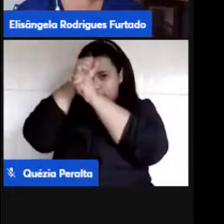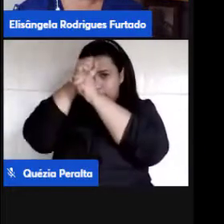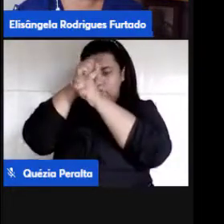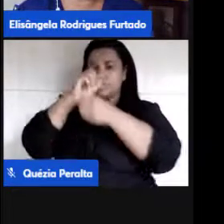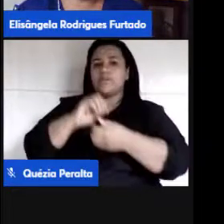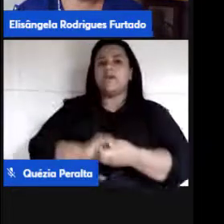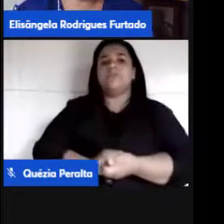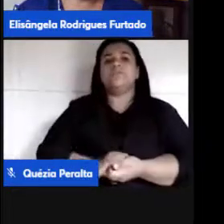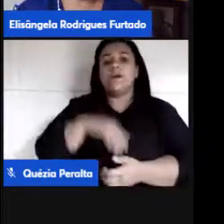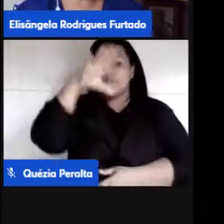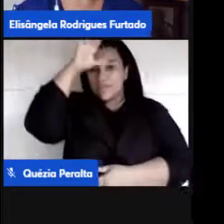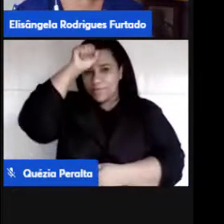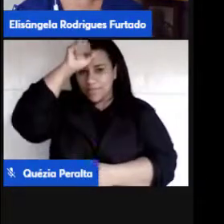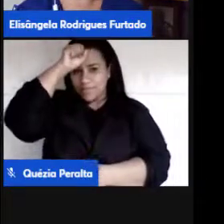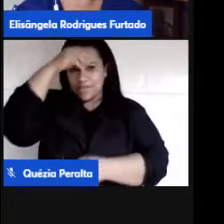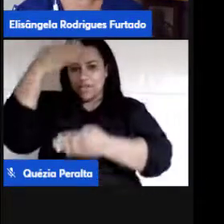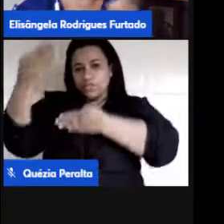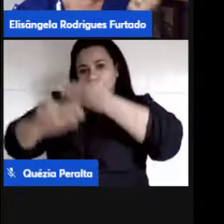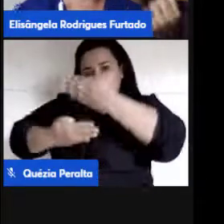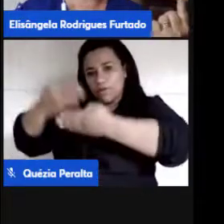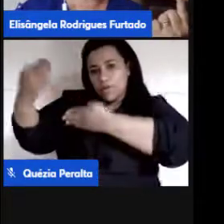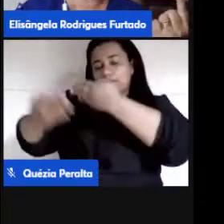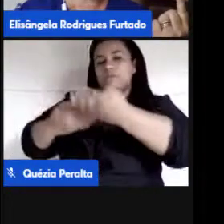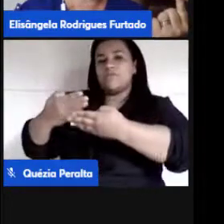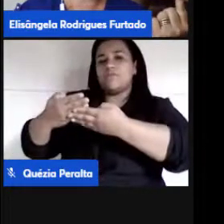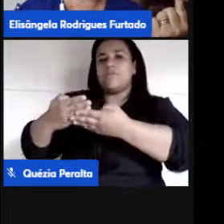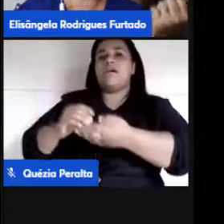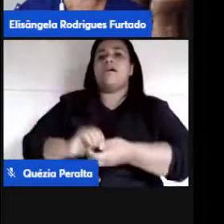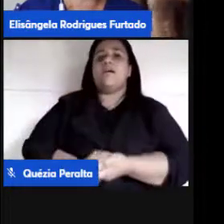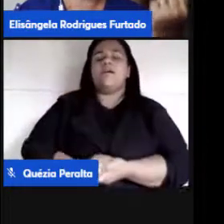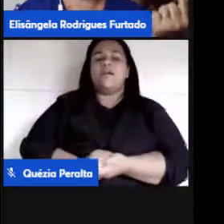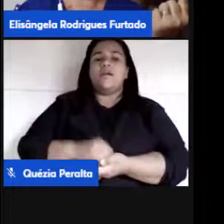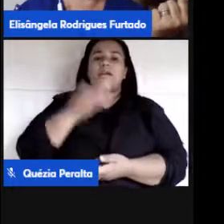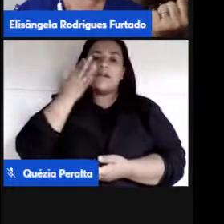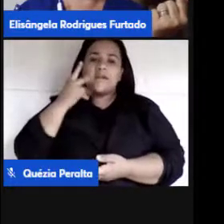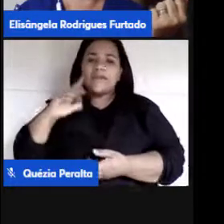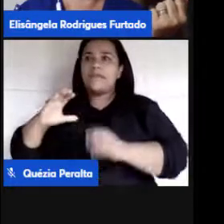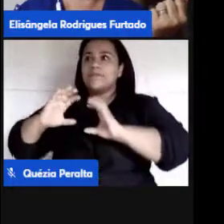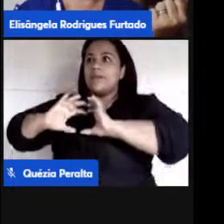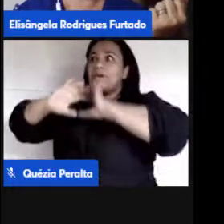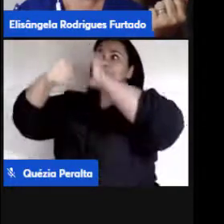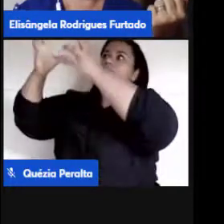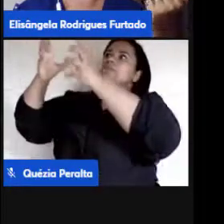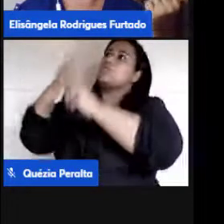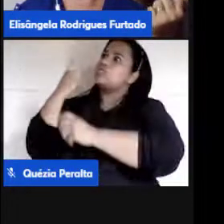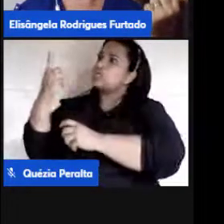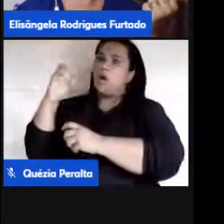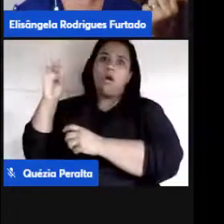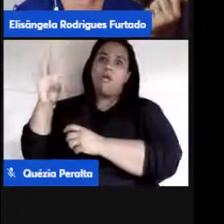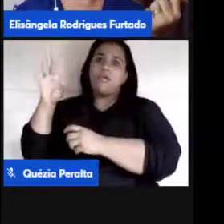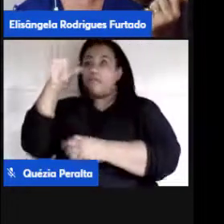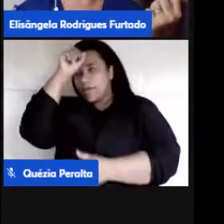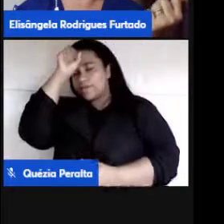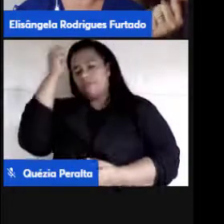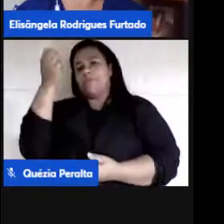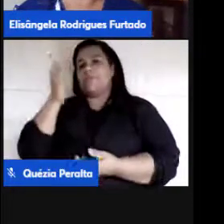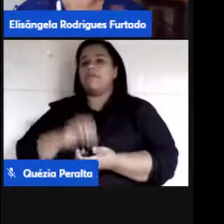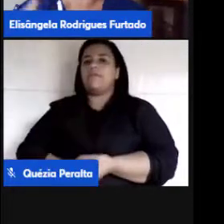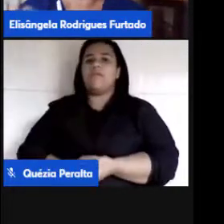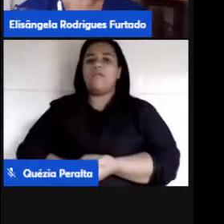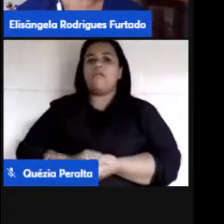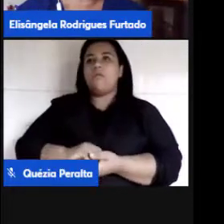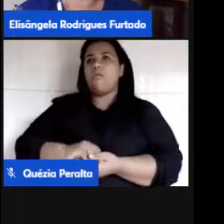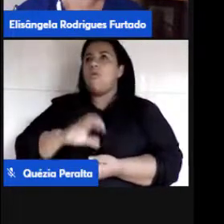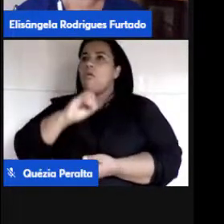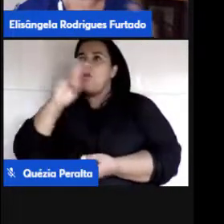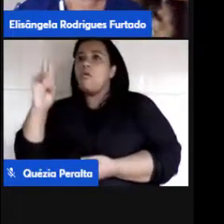a gente sabe também que não é a criança arremessando uma vez na vida que ela vai aprender a arremessar. Ou não é ela saltando uma